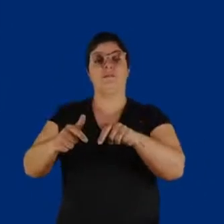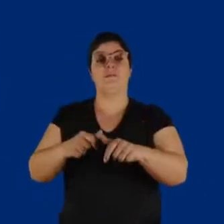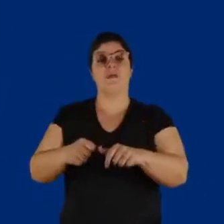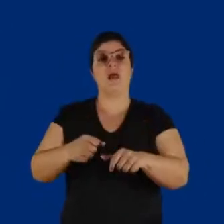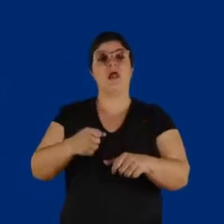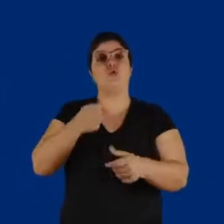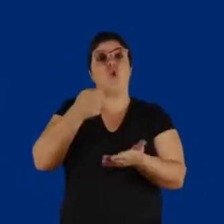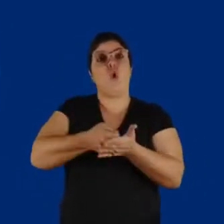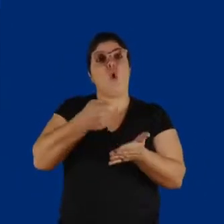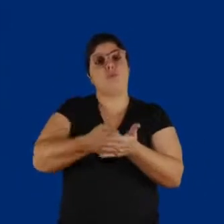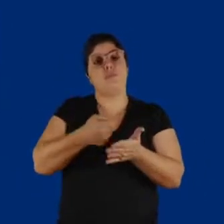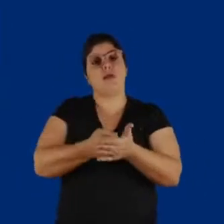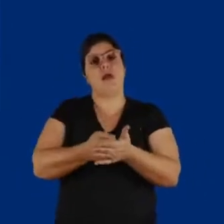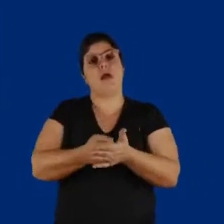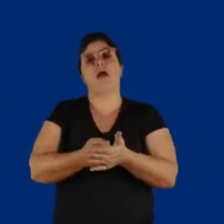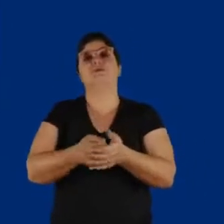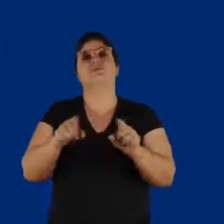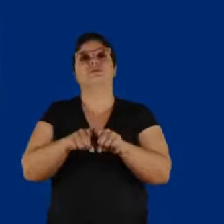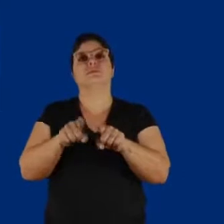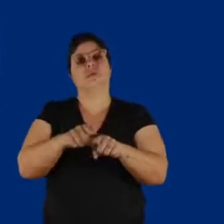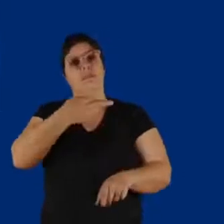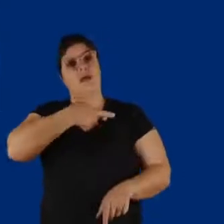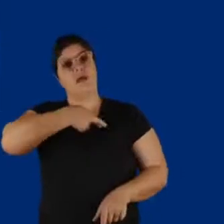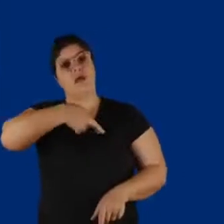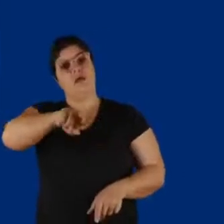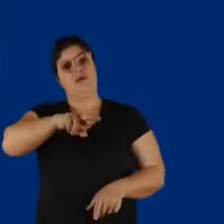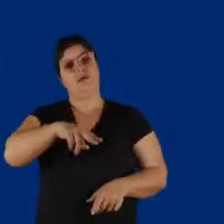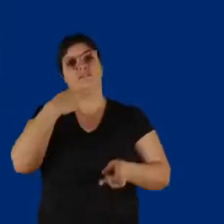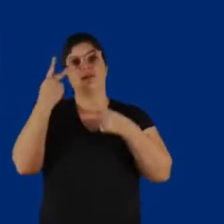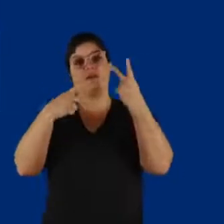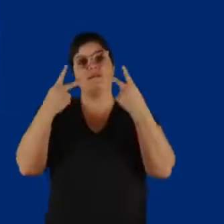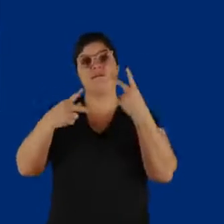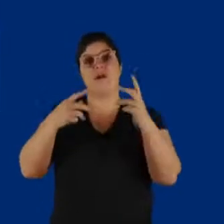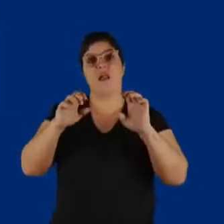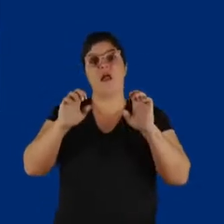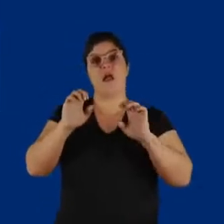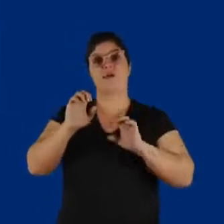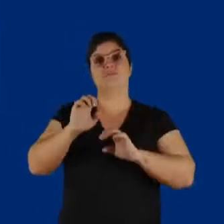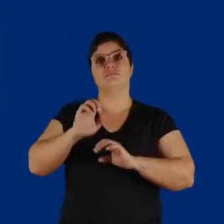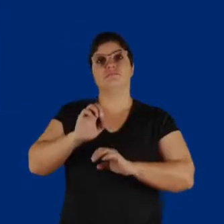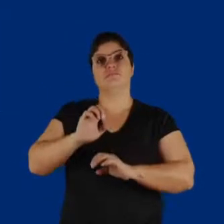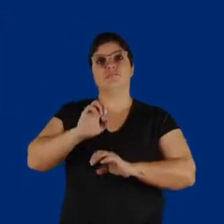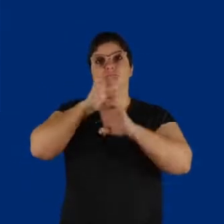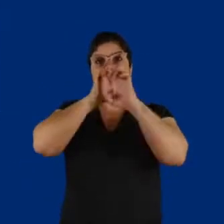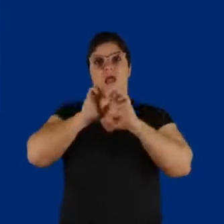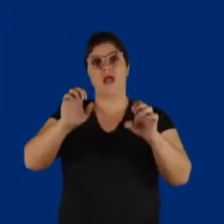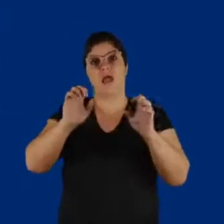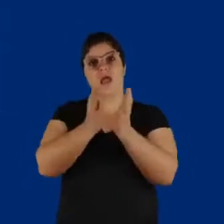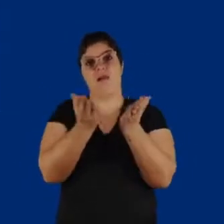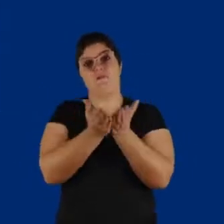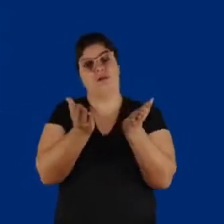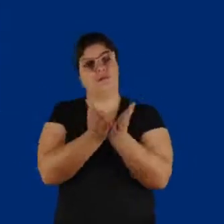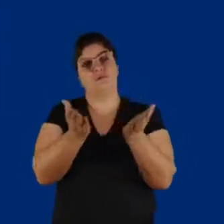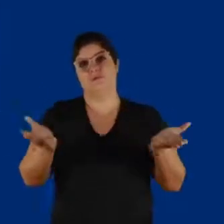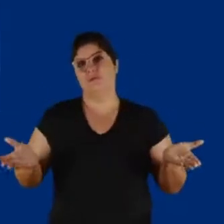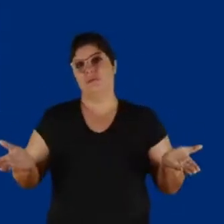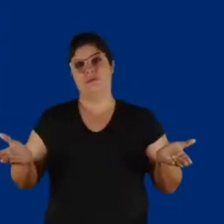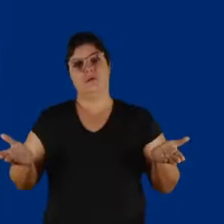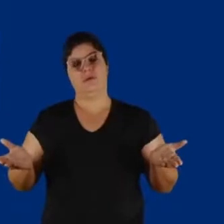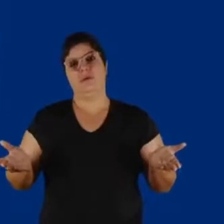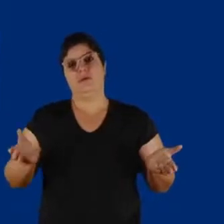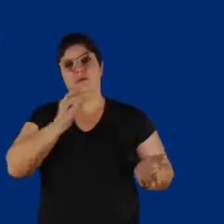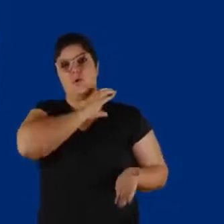fanáticas que se dizem cristãs, né, que se dizem evangélicas. Então, isso tudo é uma questão